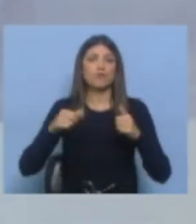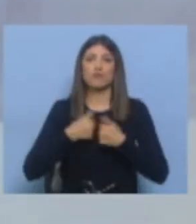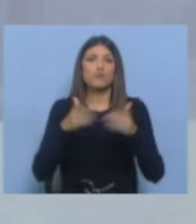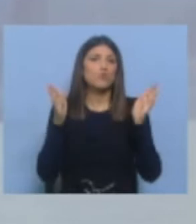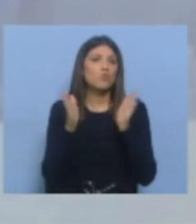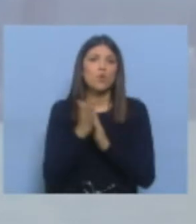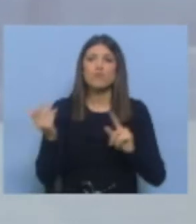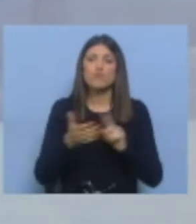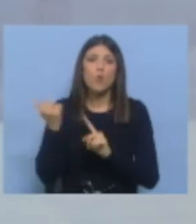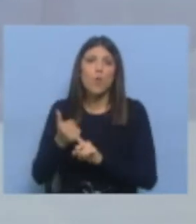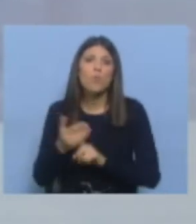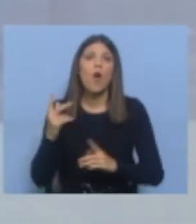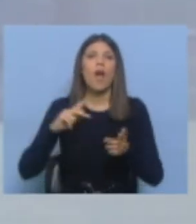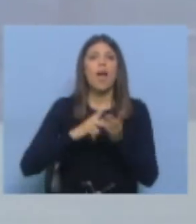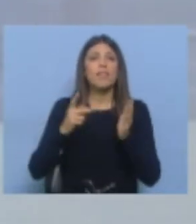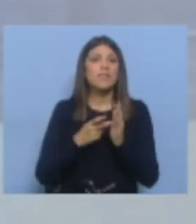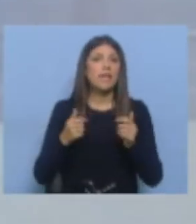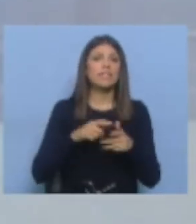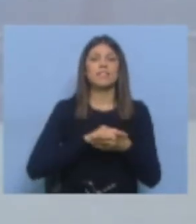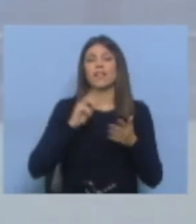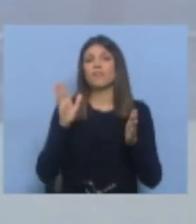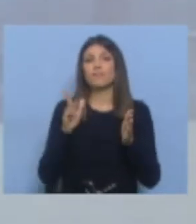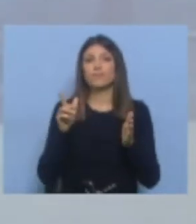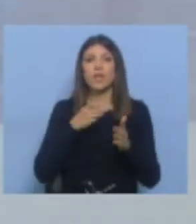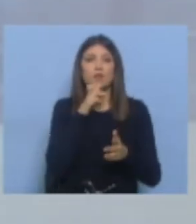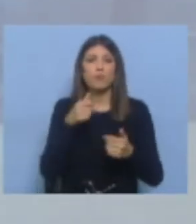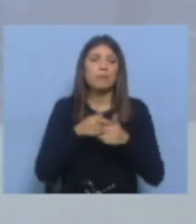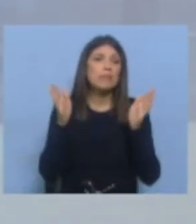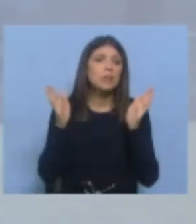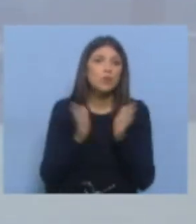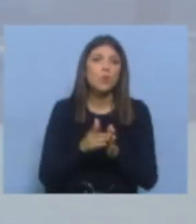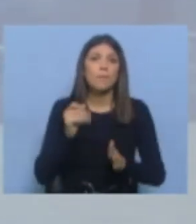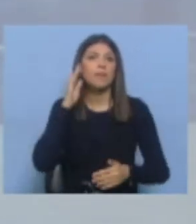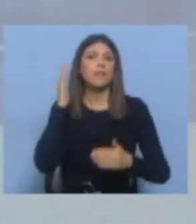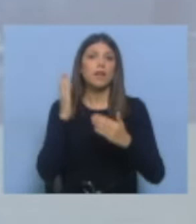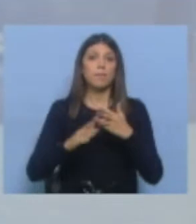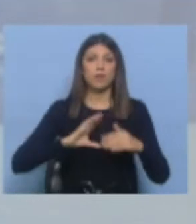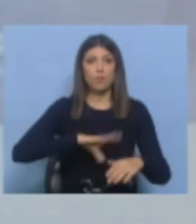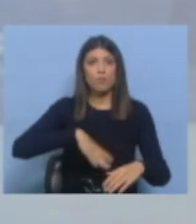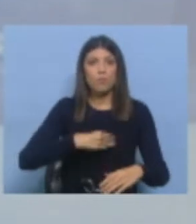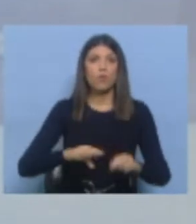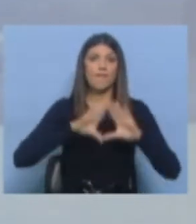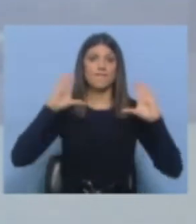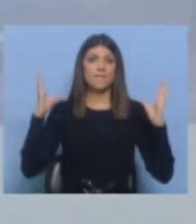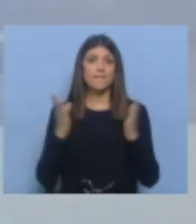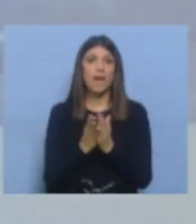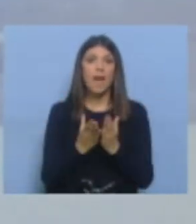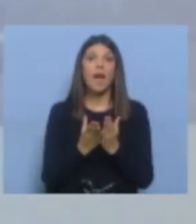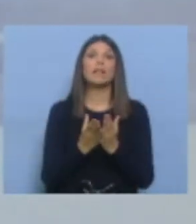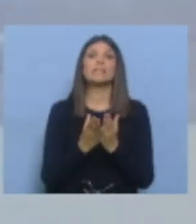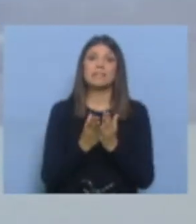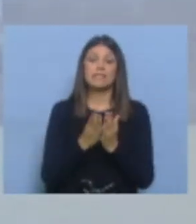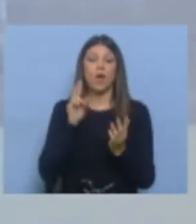a técnica tudo resolve, a medicina tem respostas para tudo e de repente este mundo globalizado afinal é muito frágil e